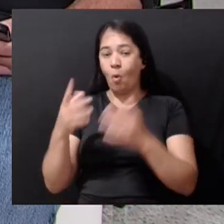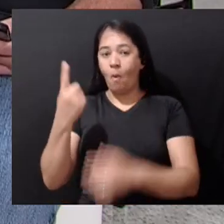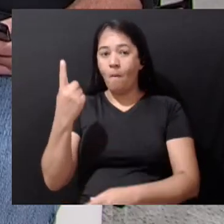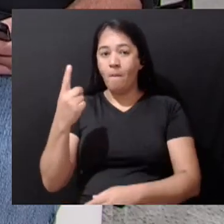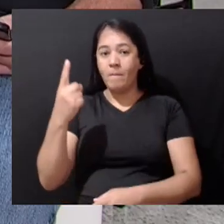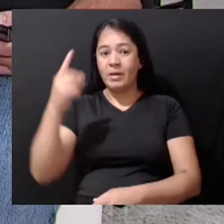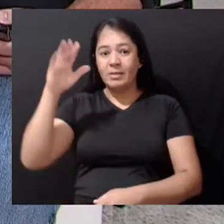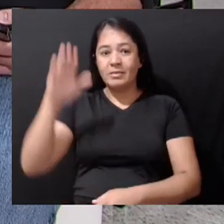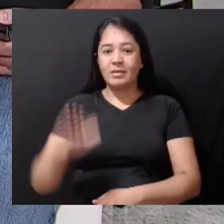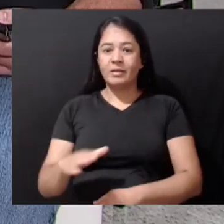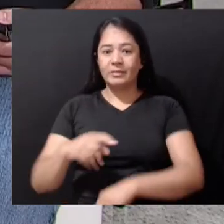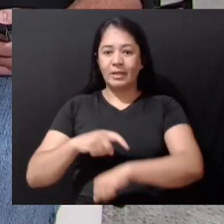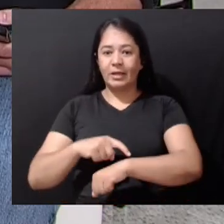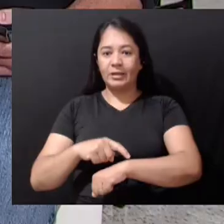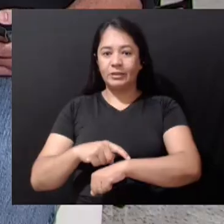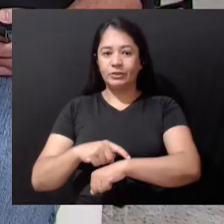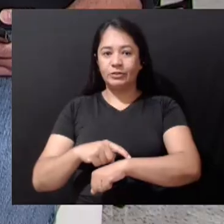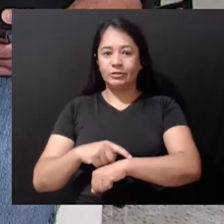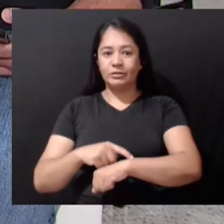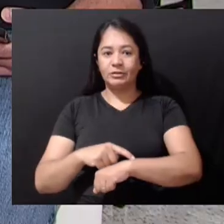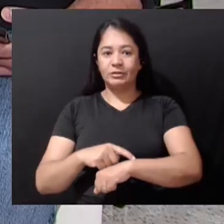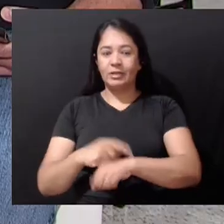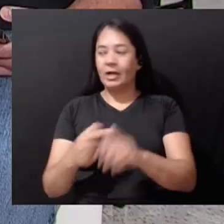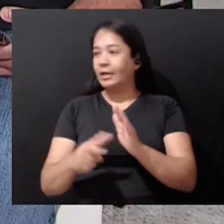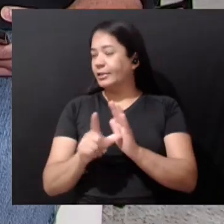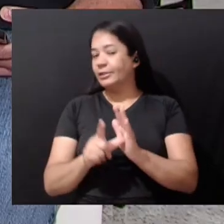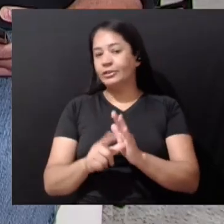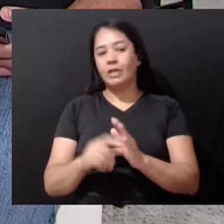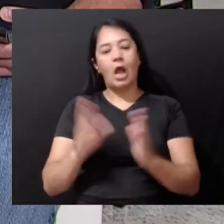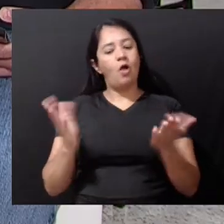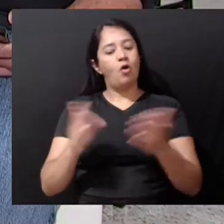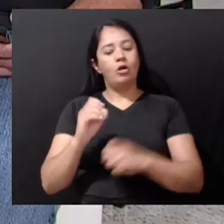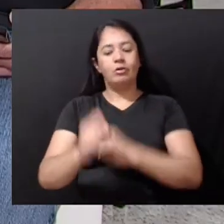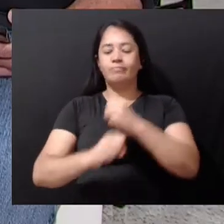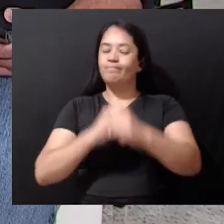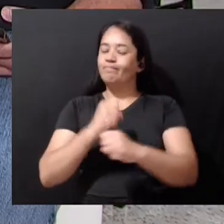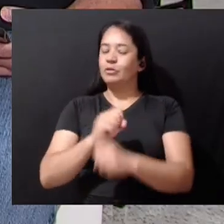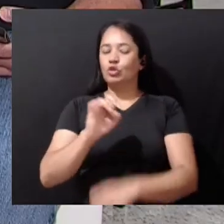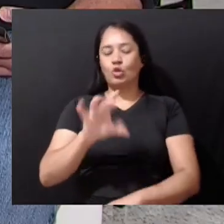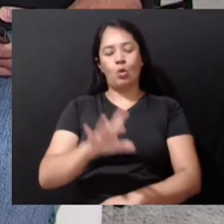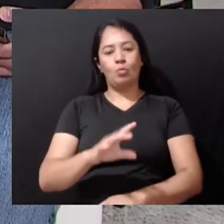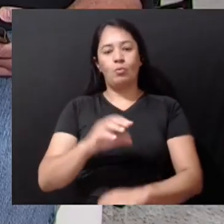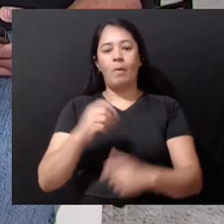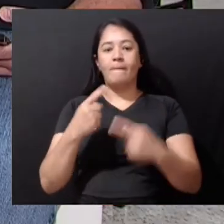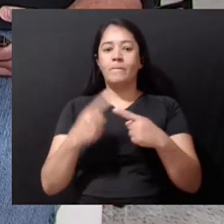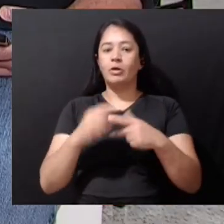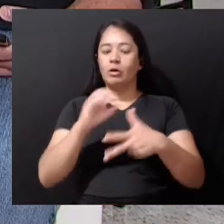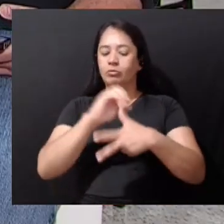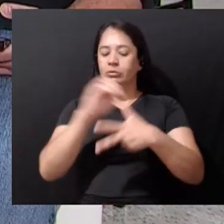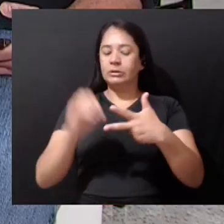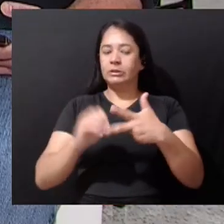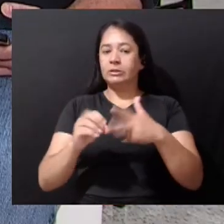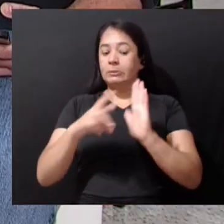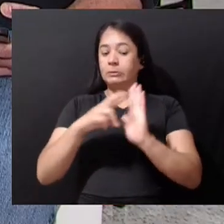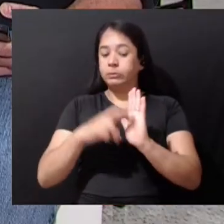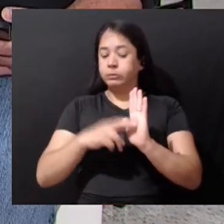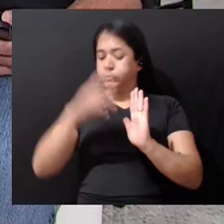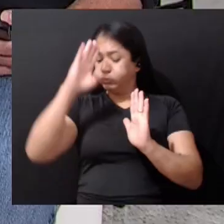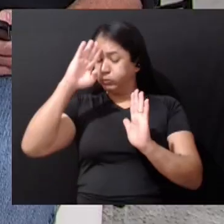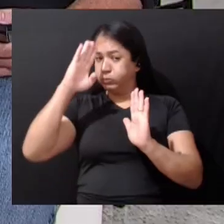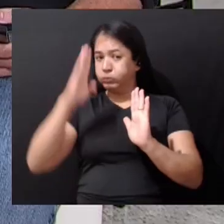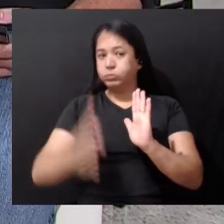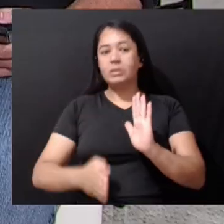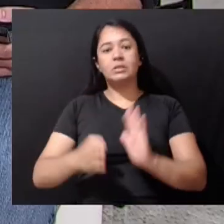da 1 hora, só no ano seguinte, o Enem tem isso muito rigoroso, na verdade, todos os vestibulares, o